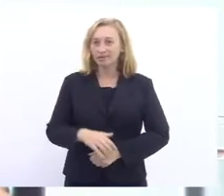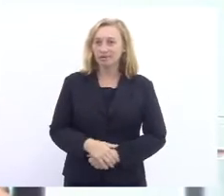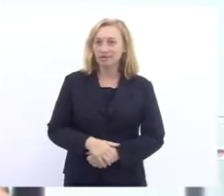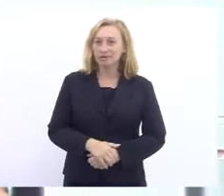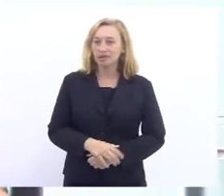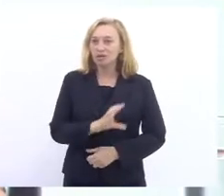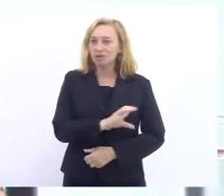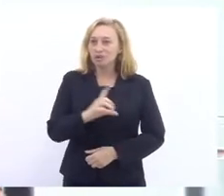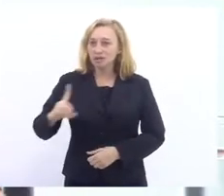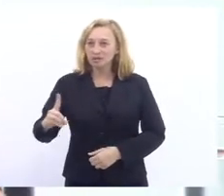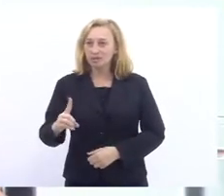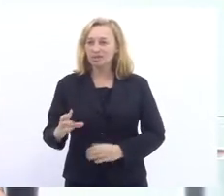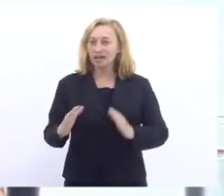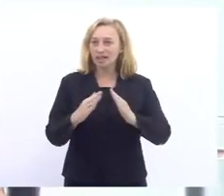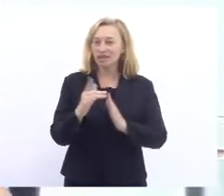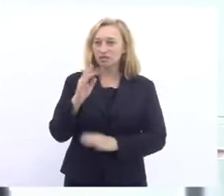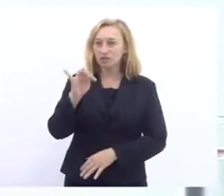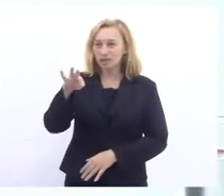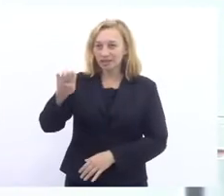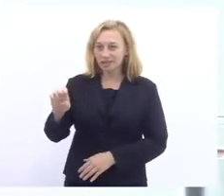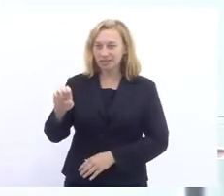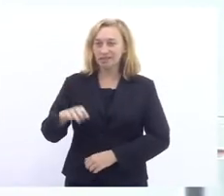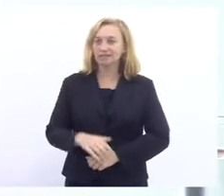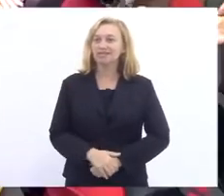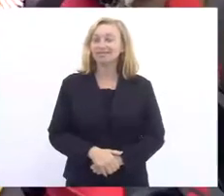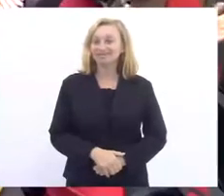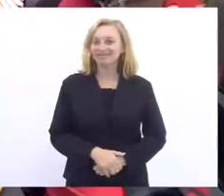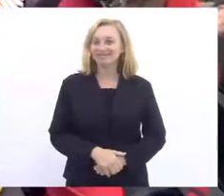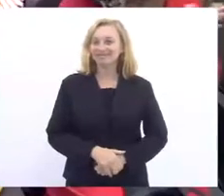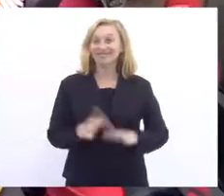Coordenador Geral da casa Fluminense e